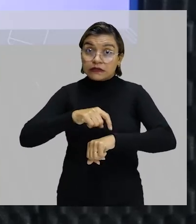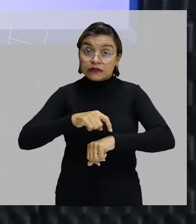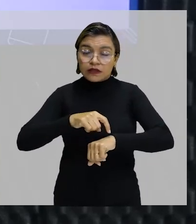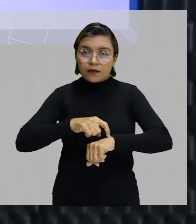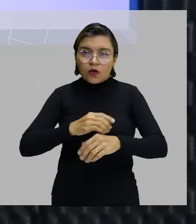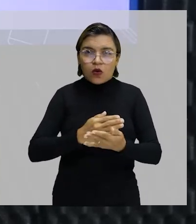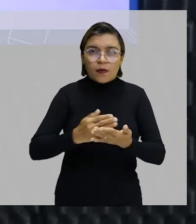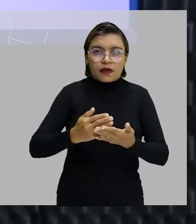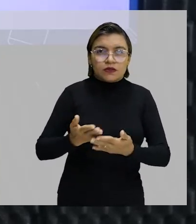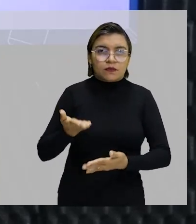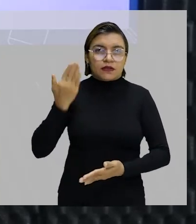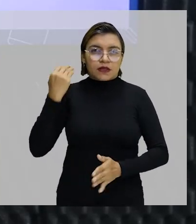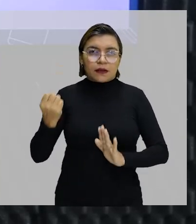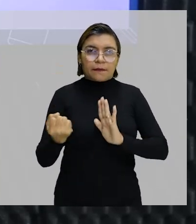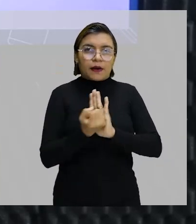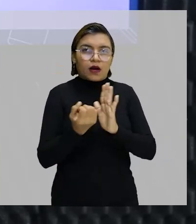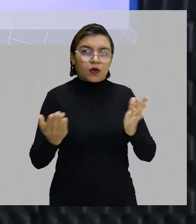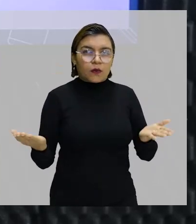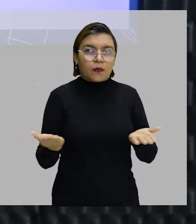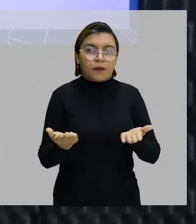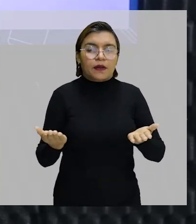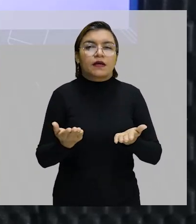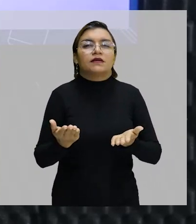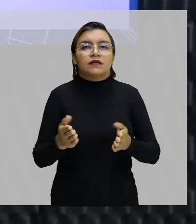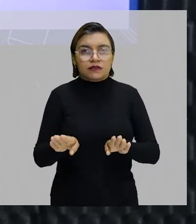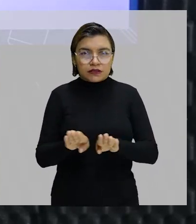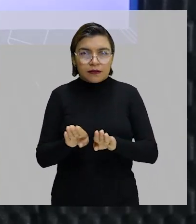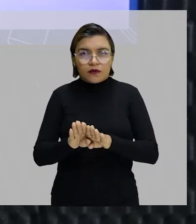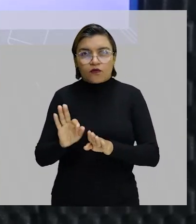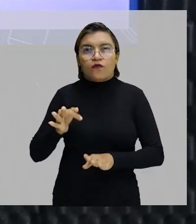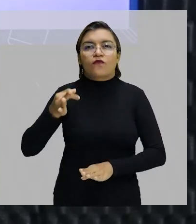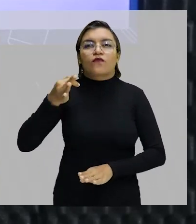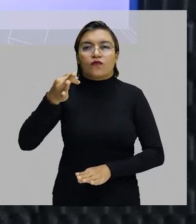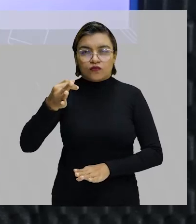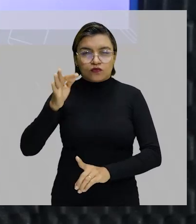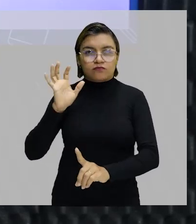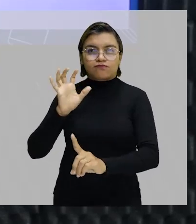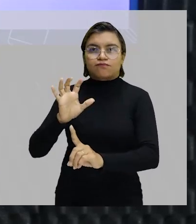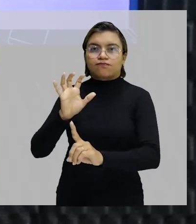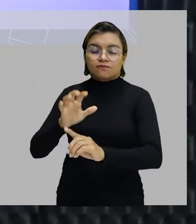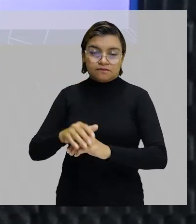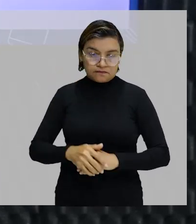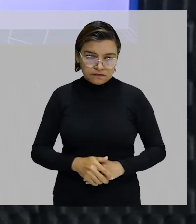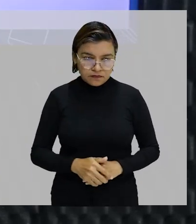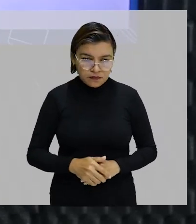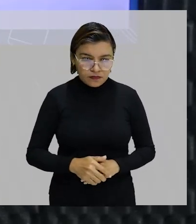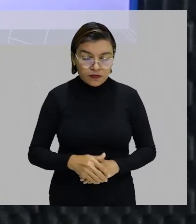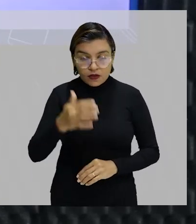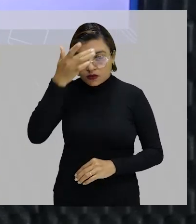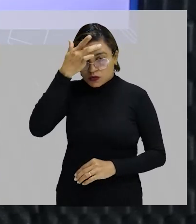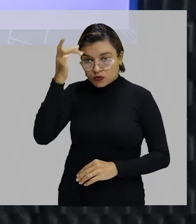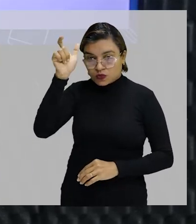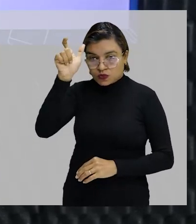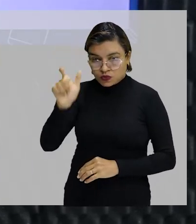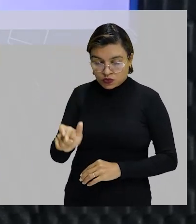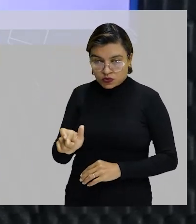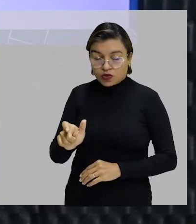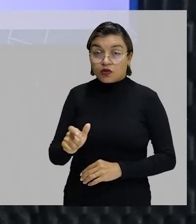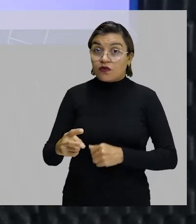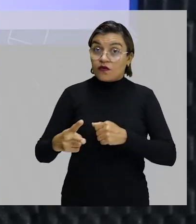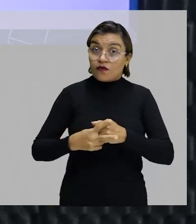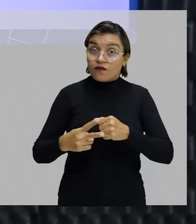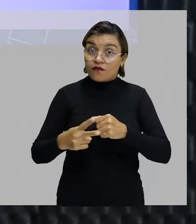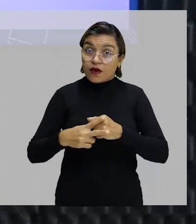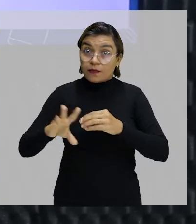passado, impacta o presente e pode ter uma relevância para o futuro. Tá? Sujeito, verbo auxiliar, que é o